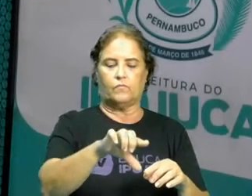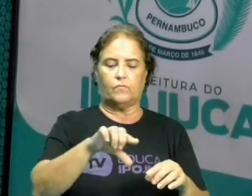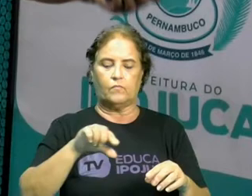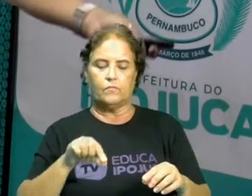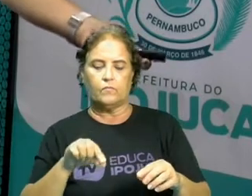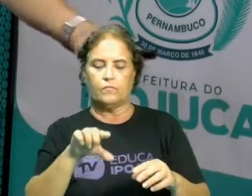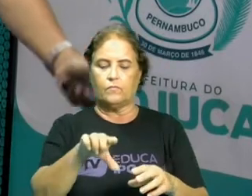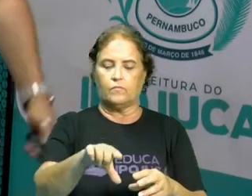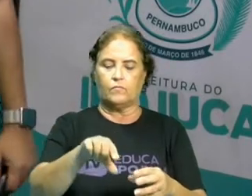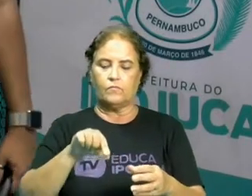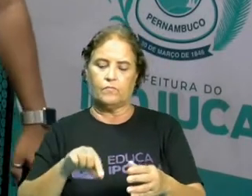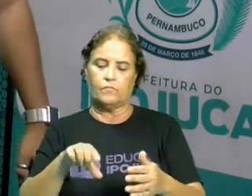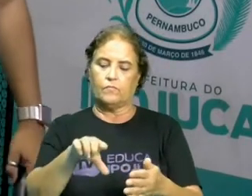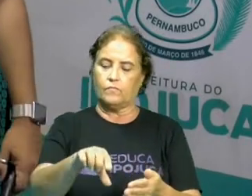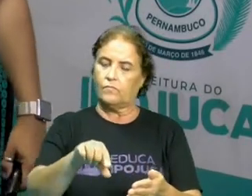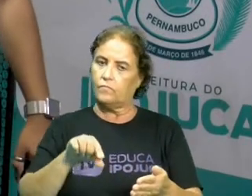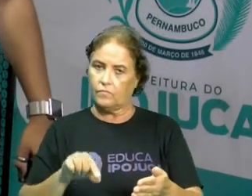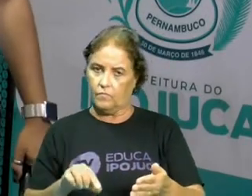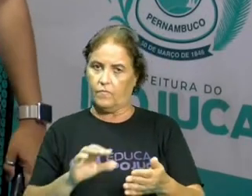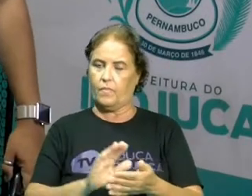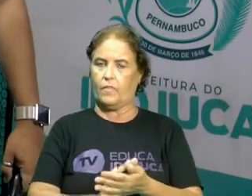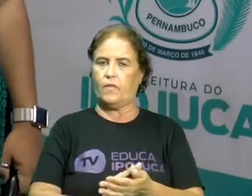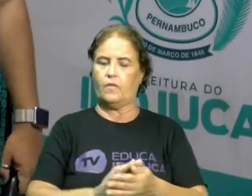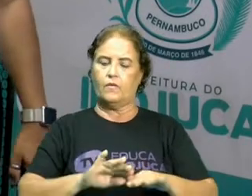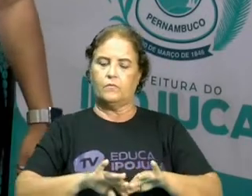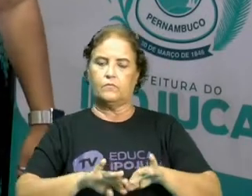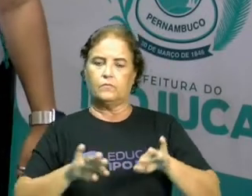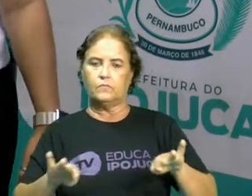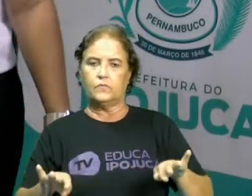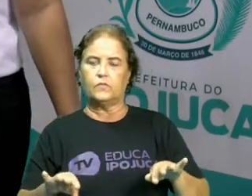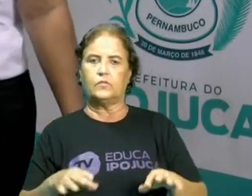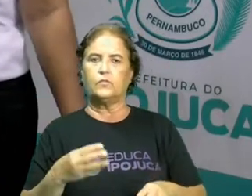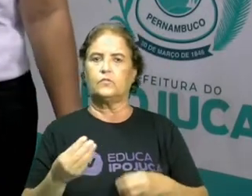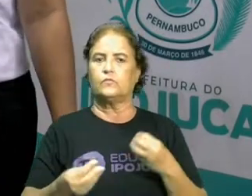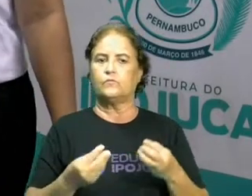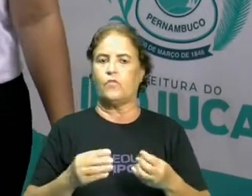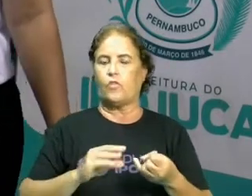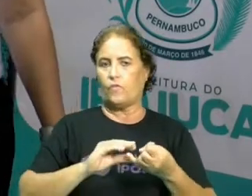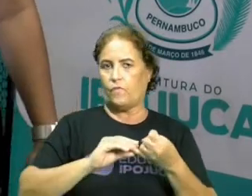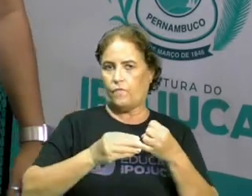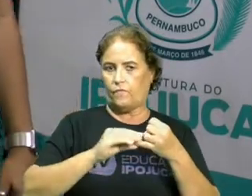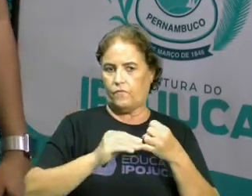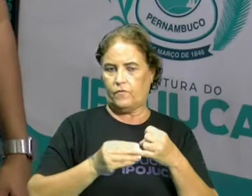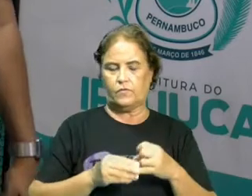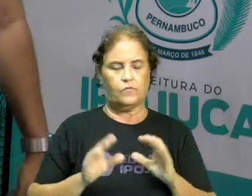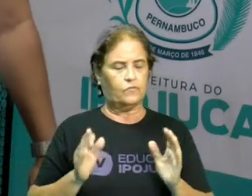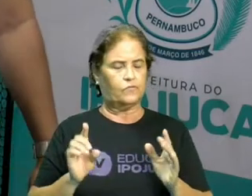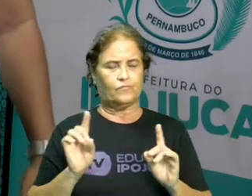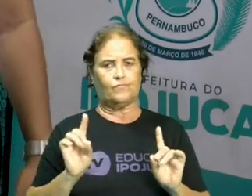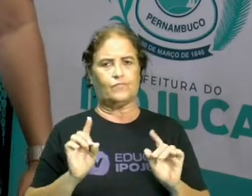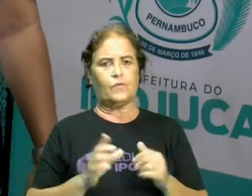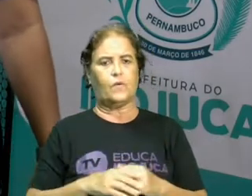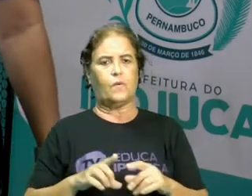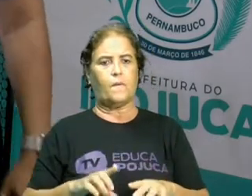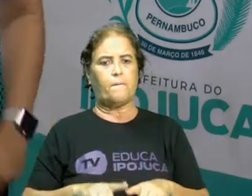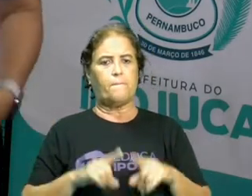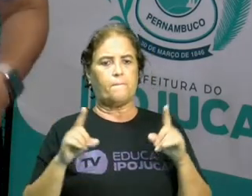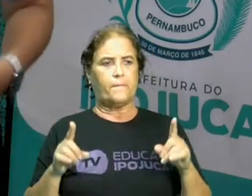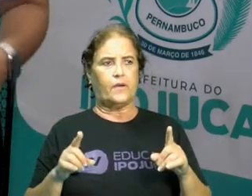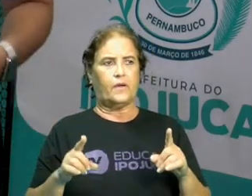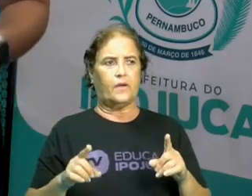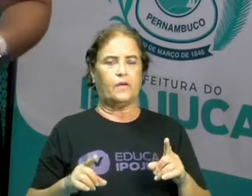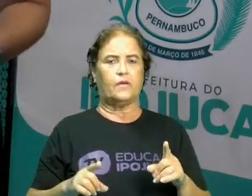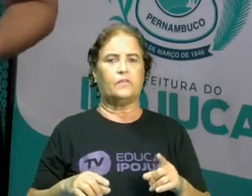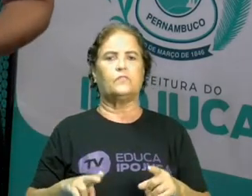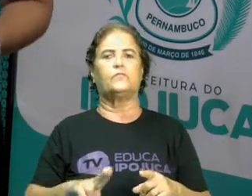eu catar as substâncias. A gente fazia muito isso no feijão. Hoje em dia nem tanto, né? Mas a gente